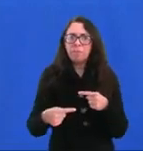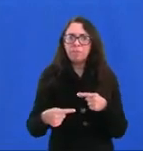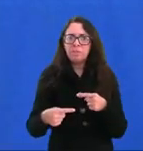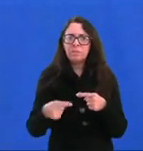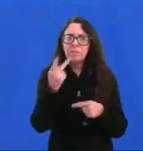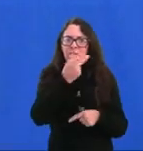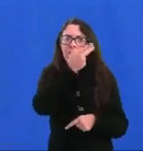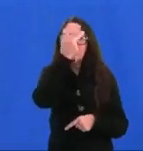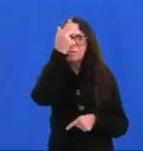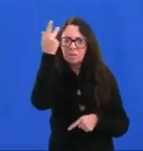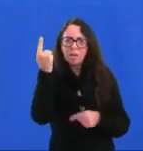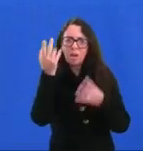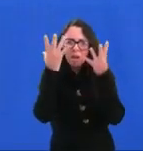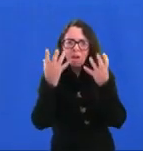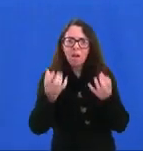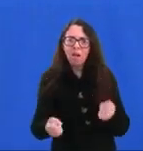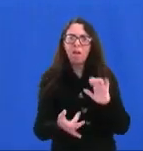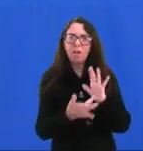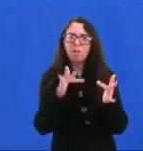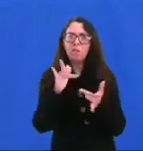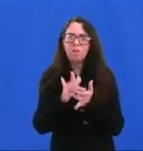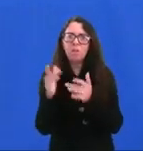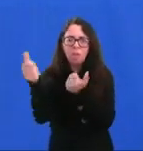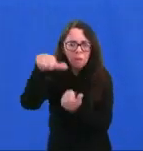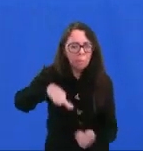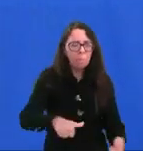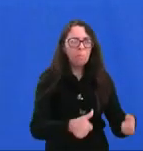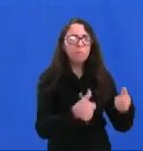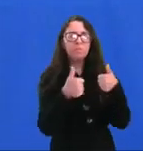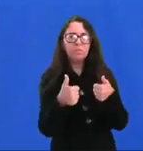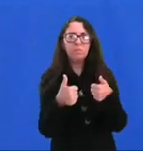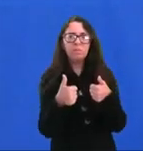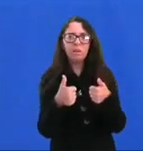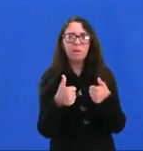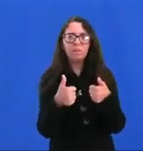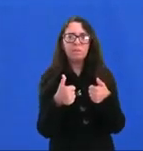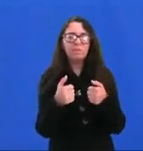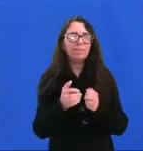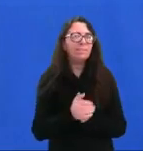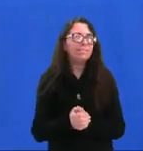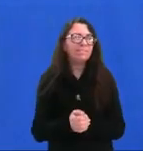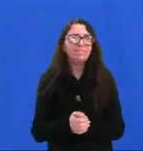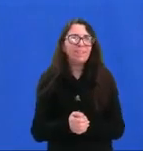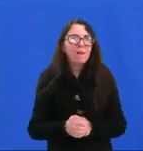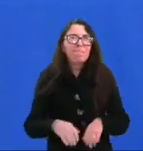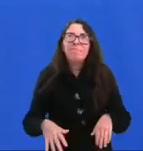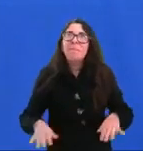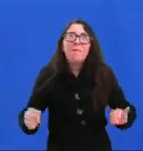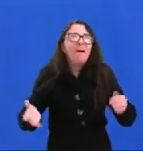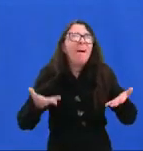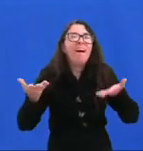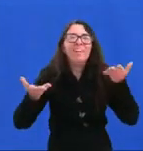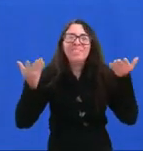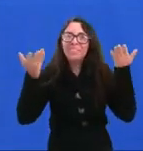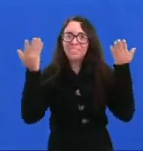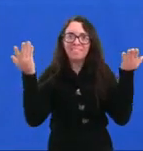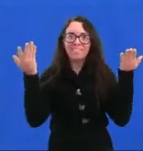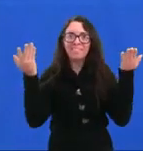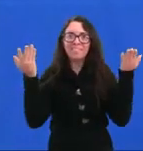Deus, que nos reconciliou consigo mesmo por meio de Cristo, e nos deu o ministério da